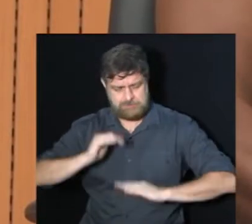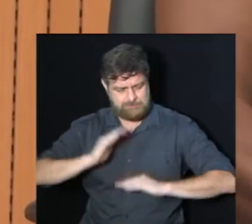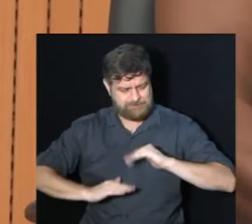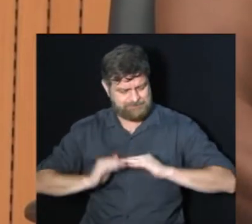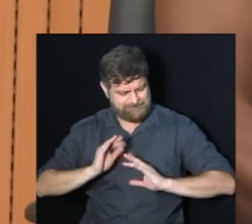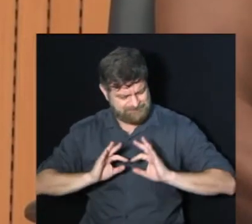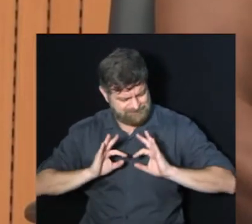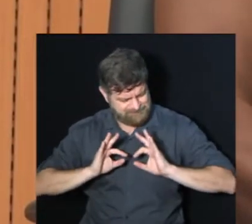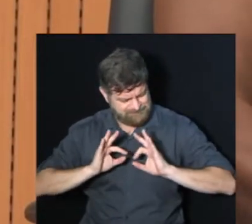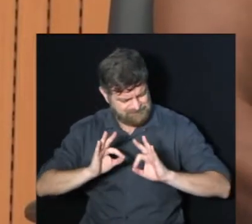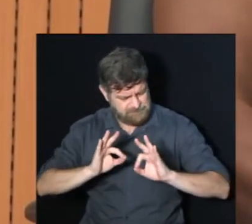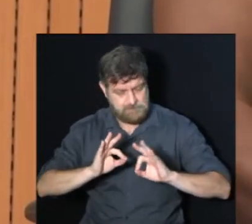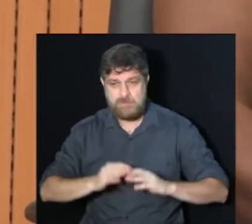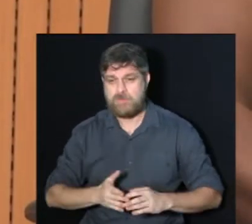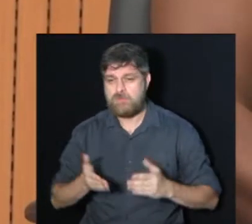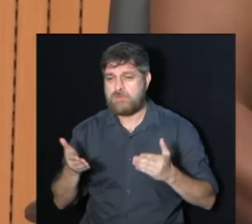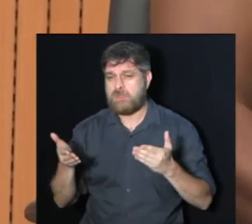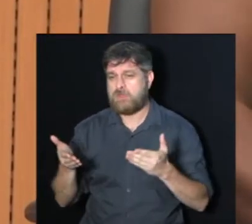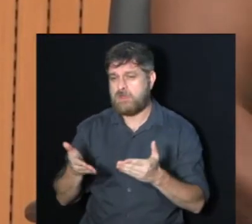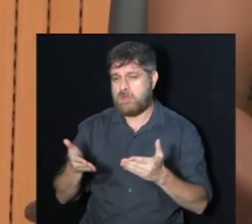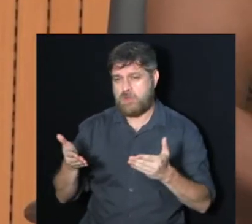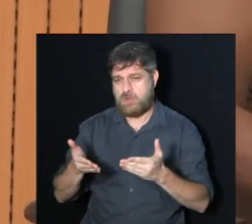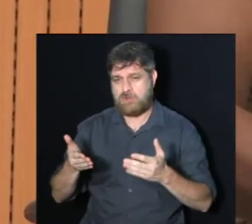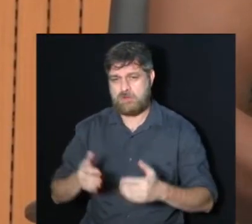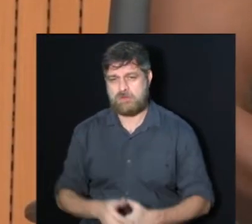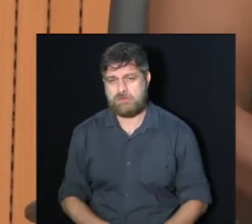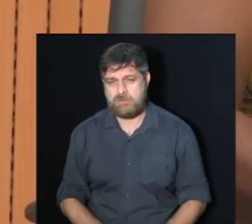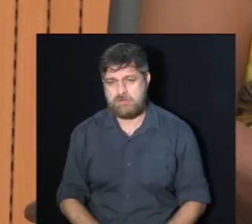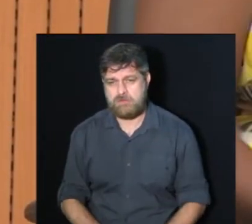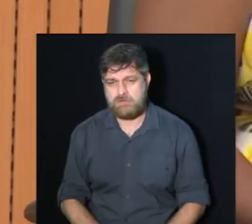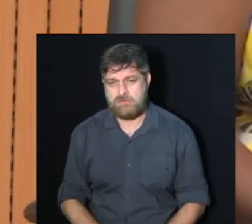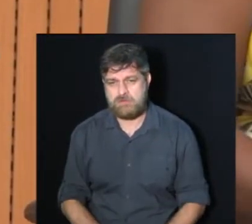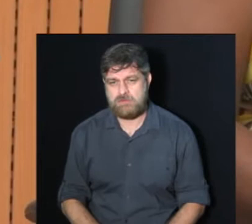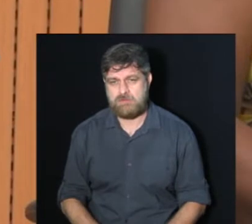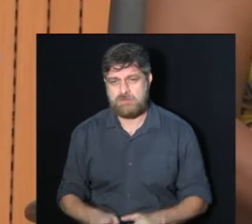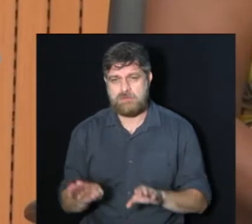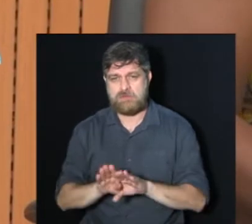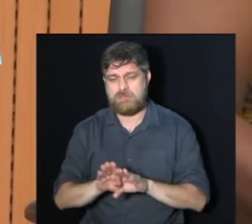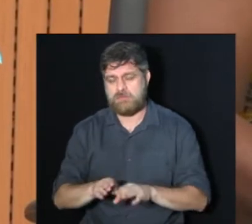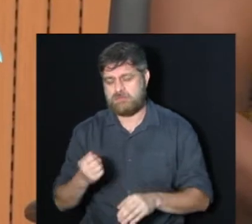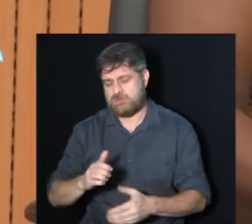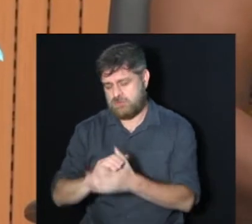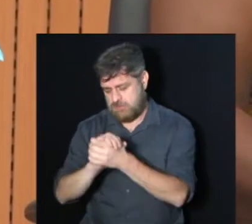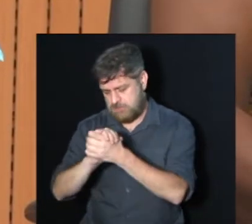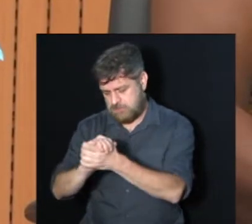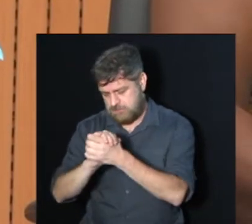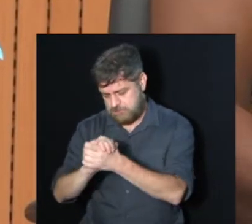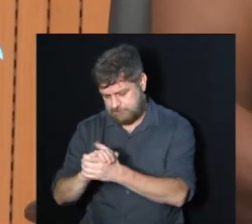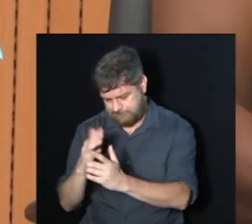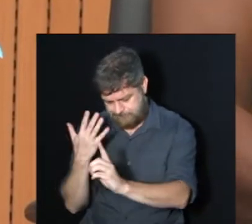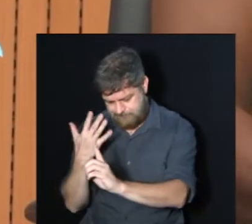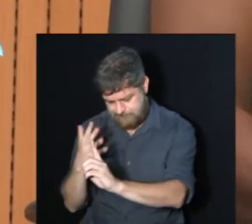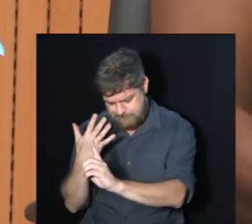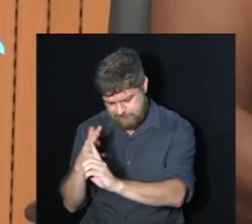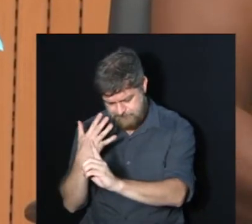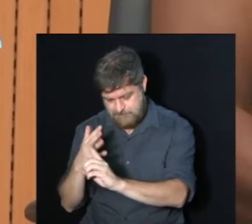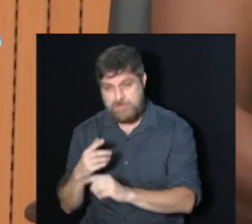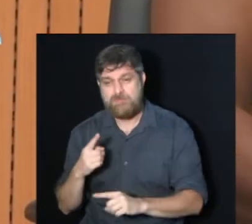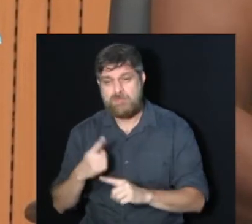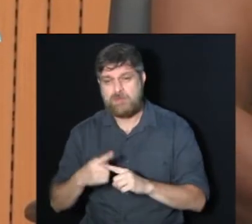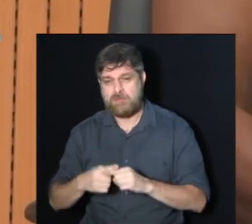E agora, não posso também deixar de parabenizar, porque